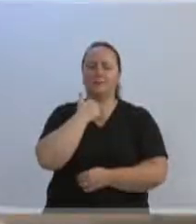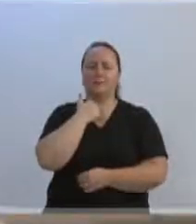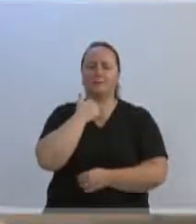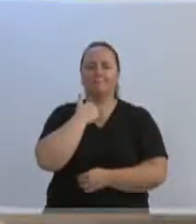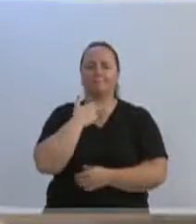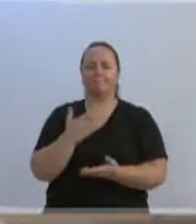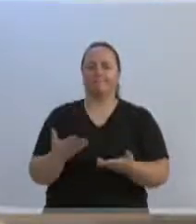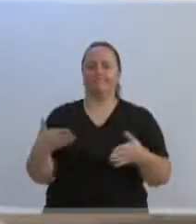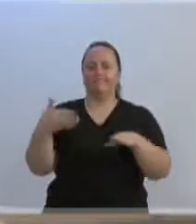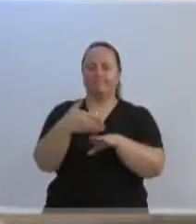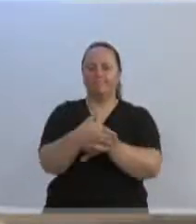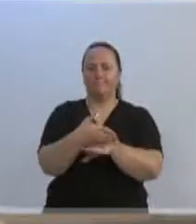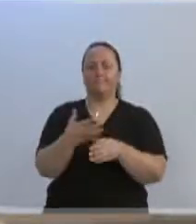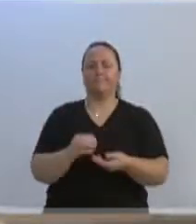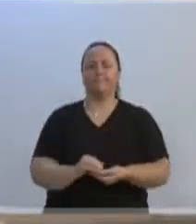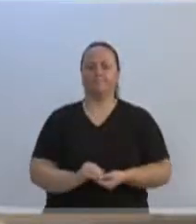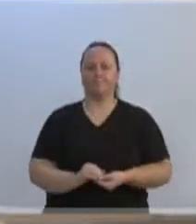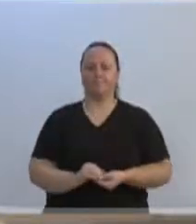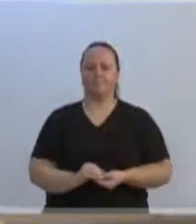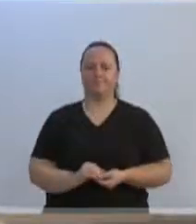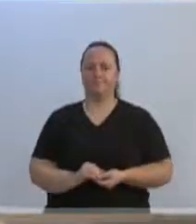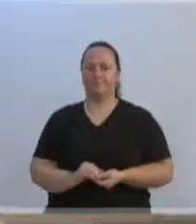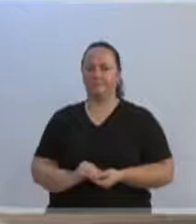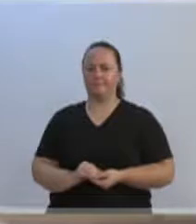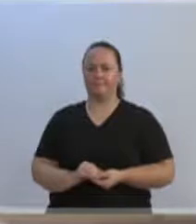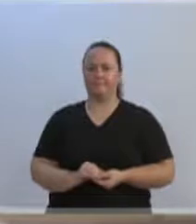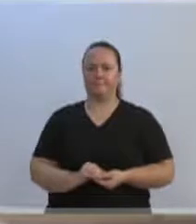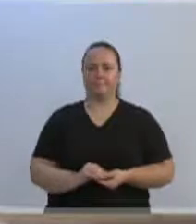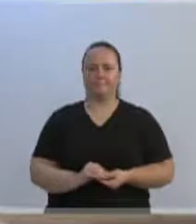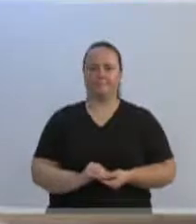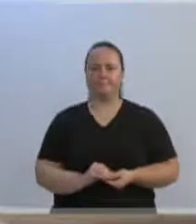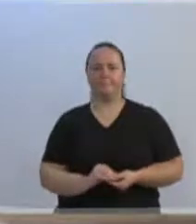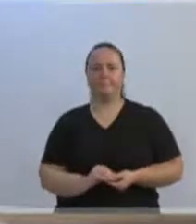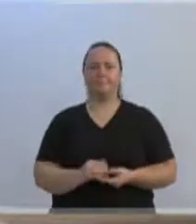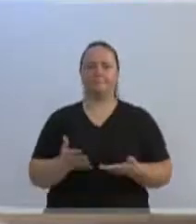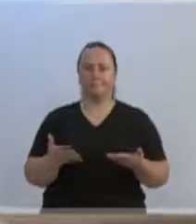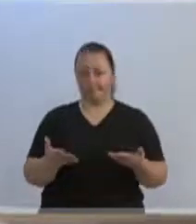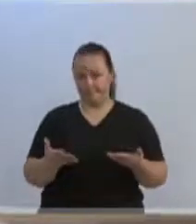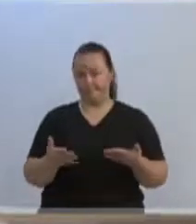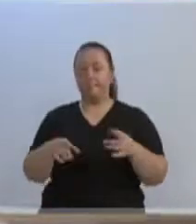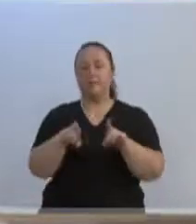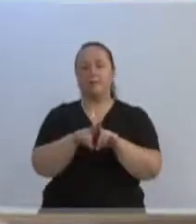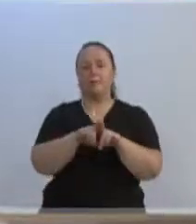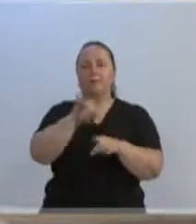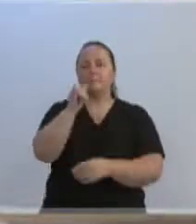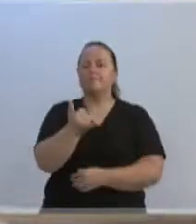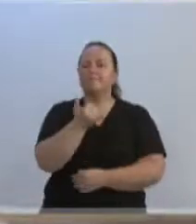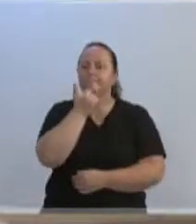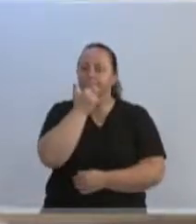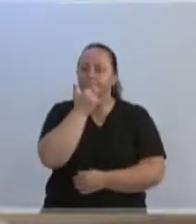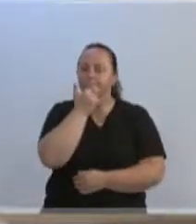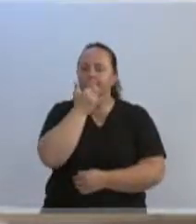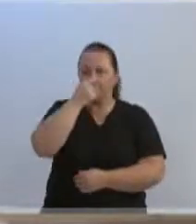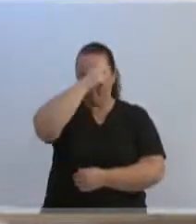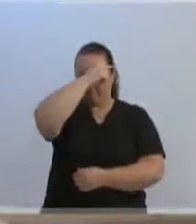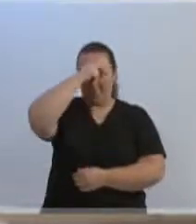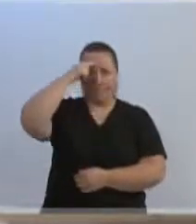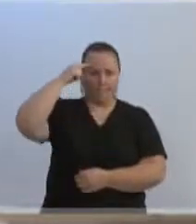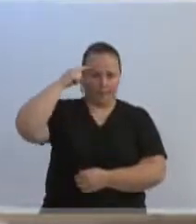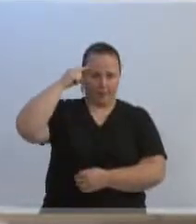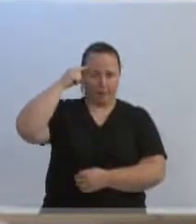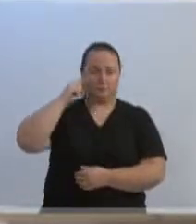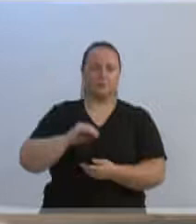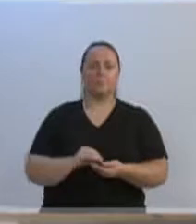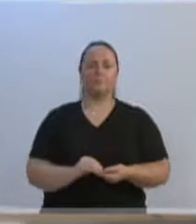da referida sessão e também justificar o presidente marcos da rosa